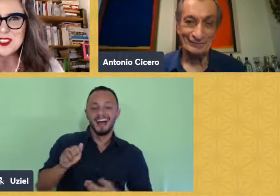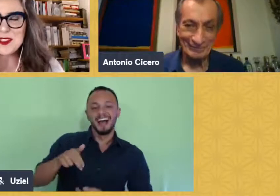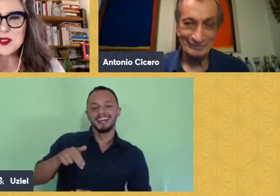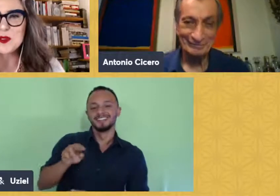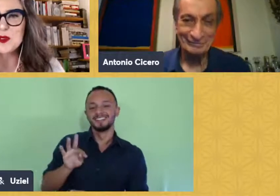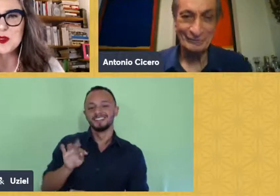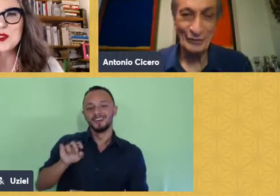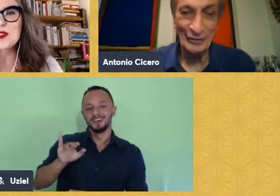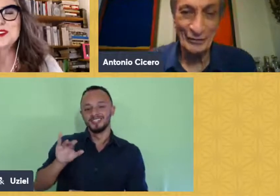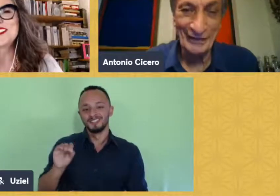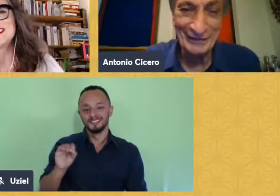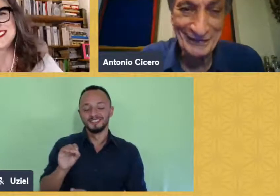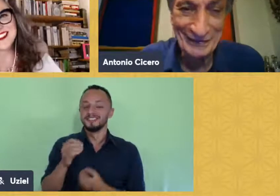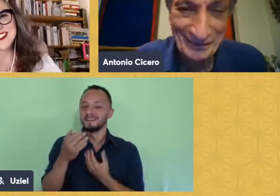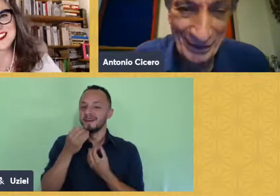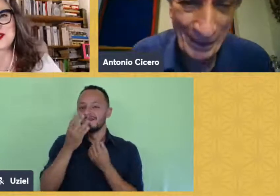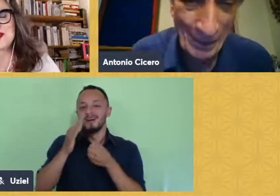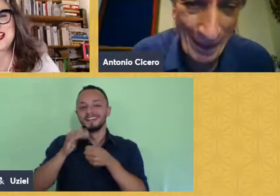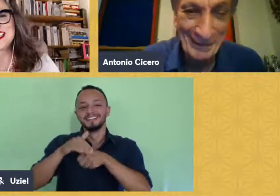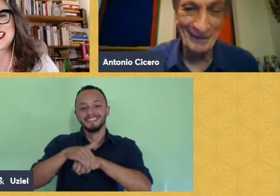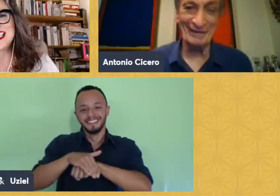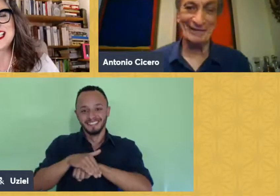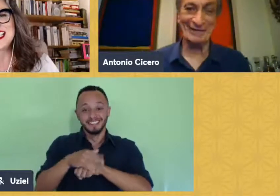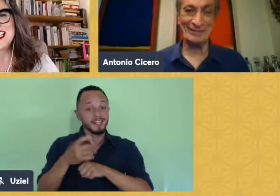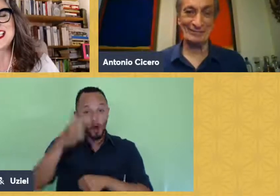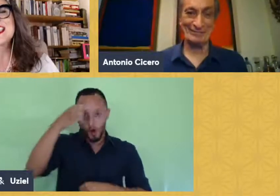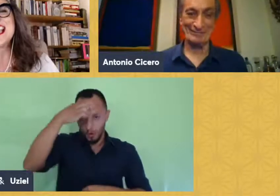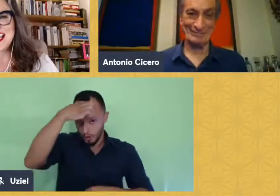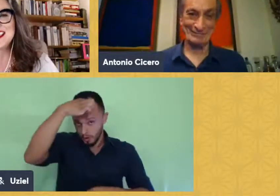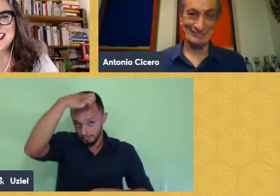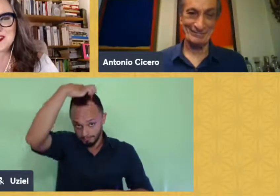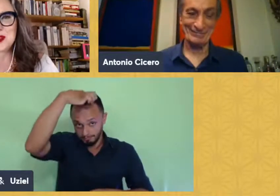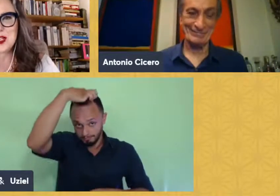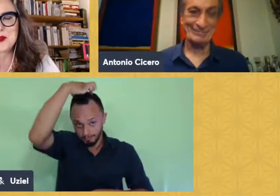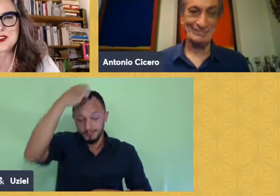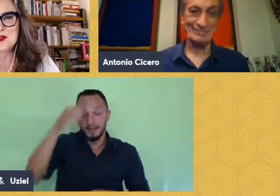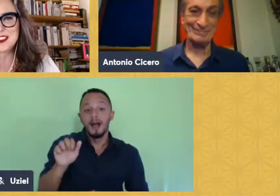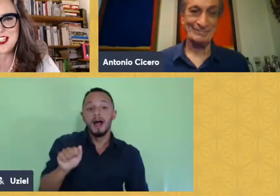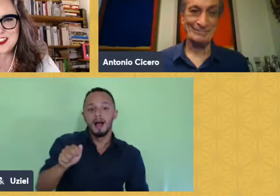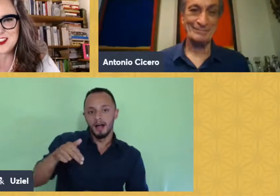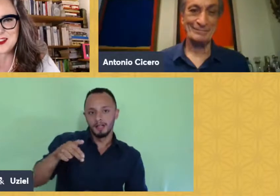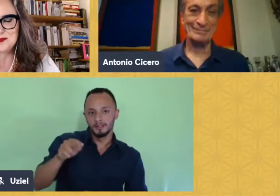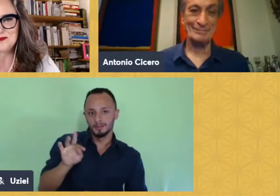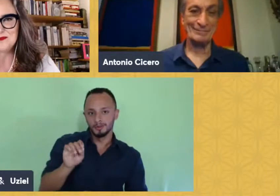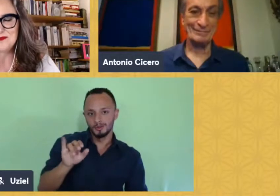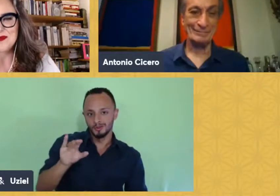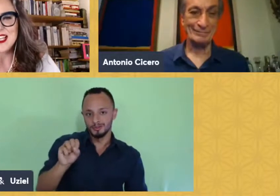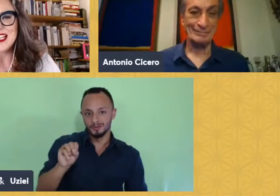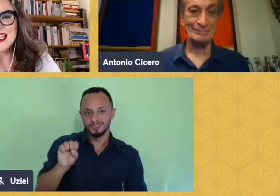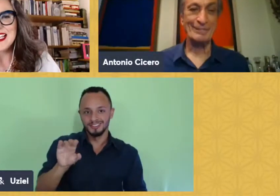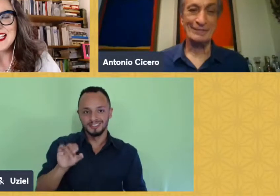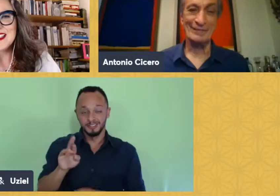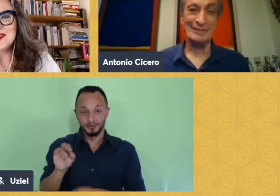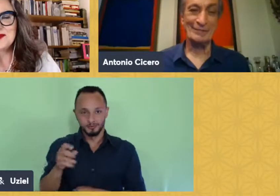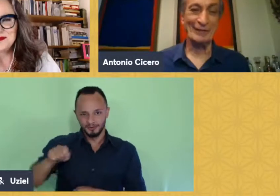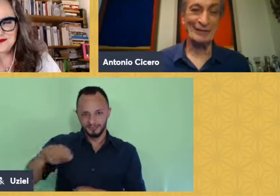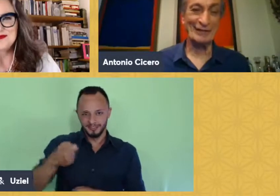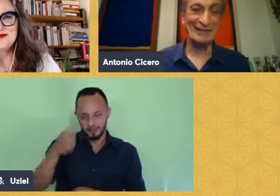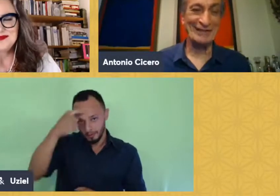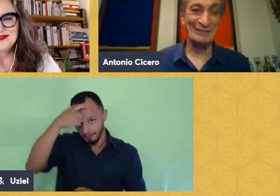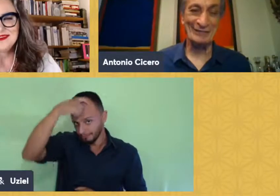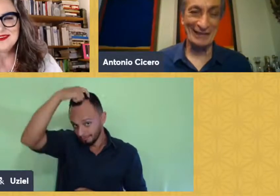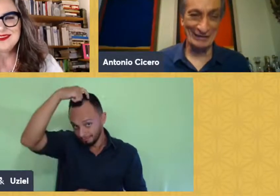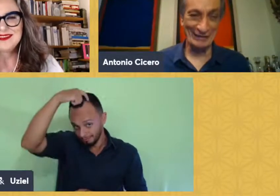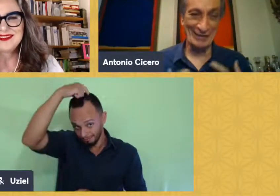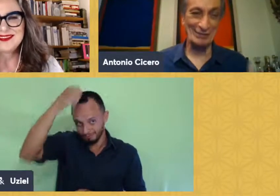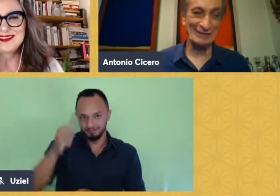ter você aqui hoje conosco. Boa noite. Nessa conversa que encerra, né, essa programação fantástica. Muito boa noite,